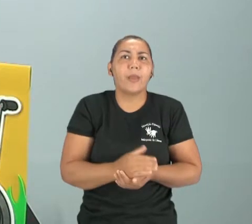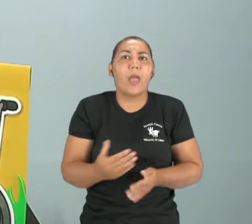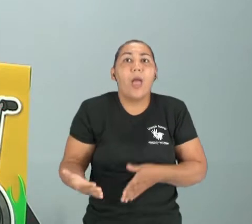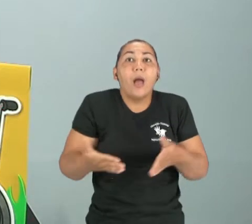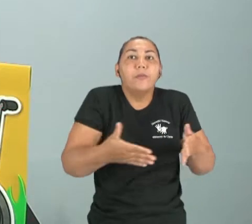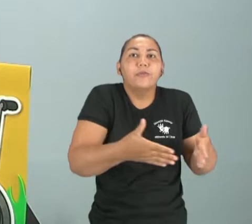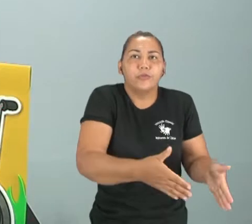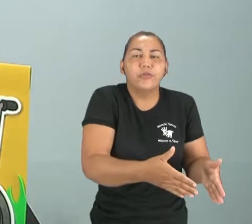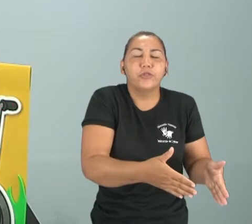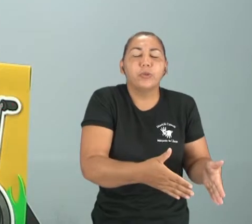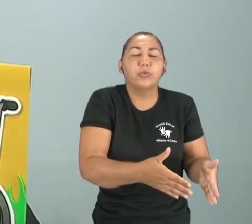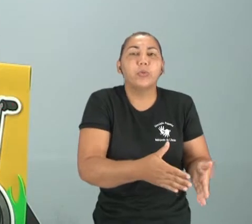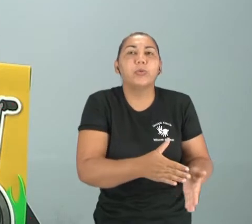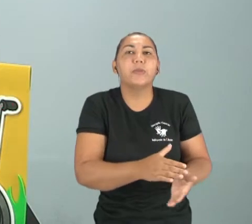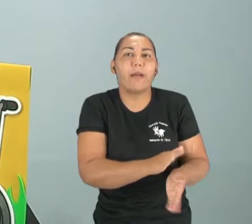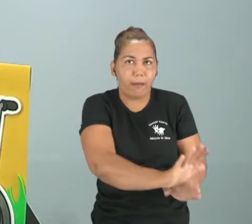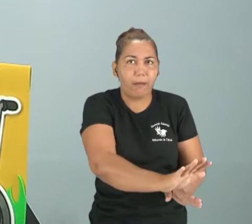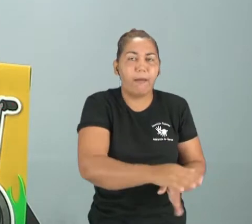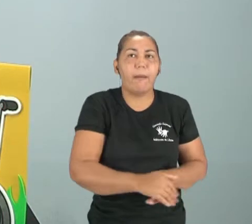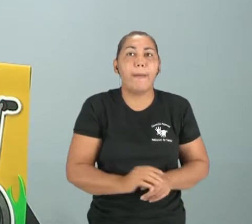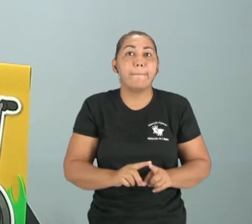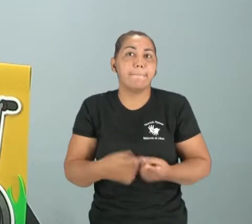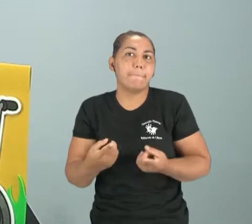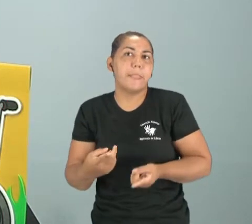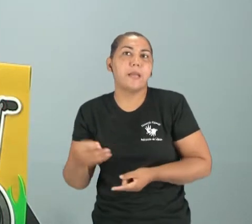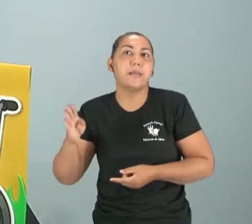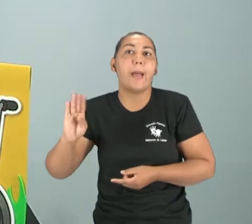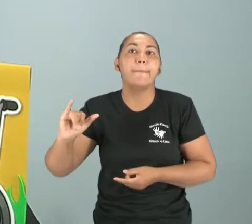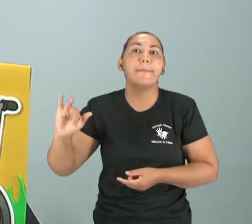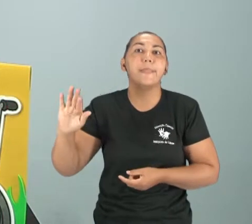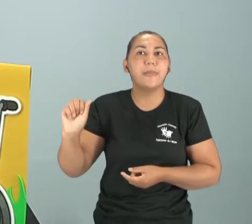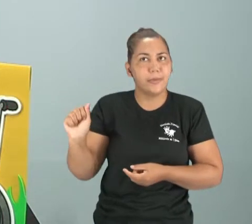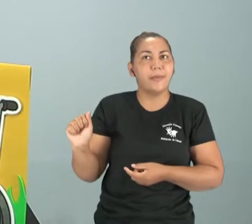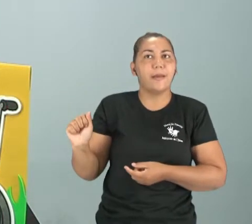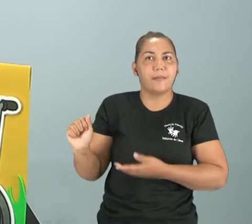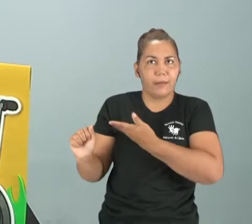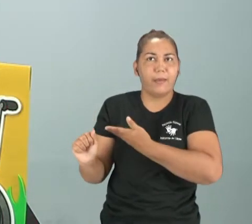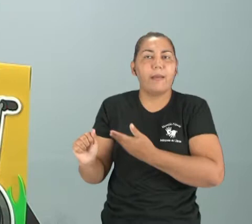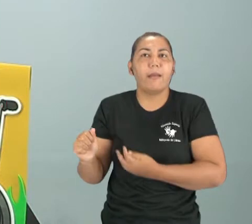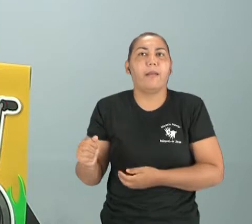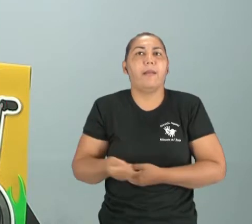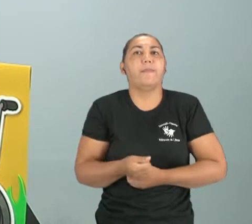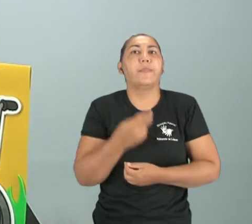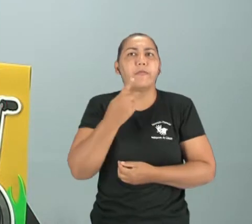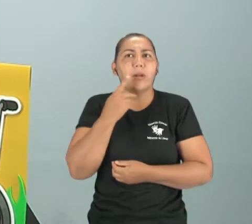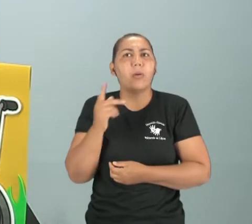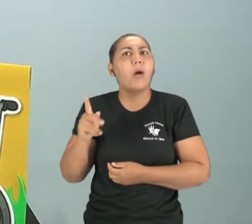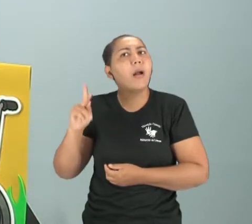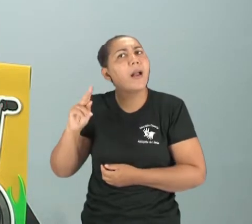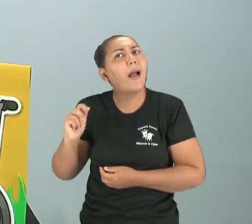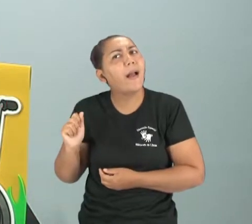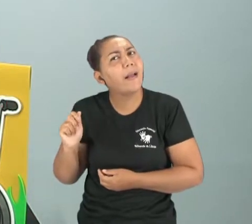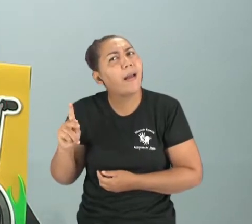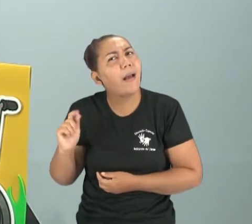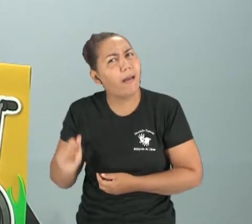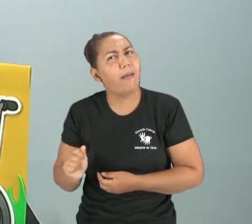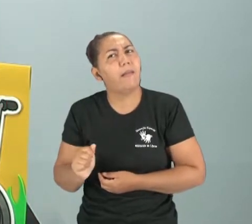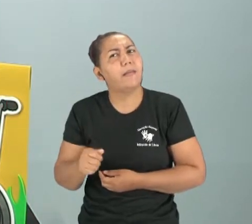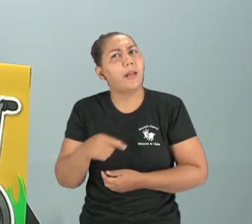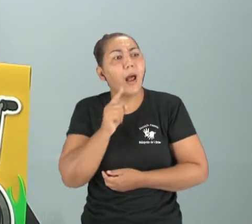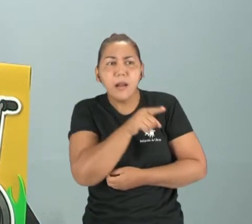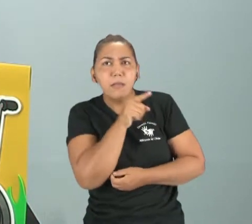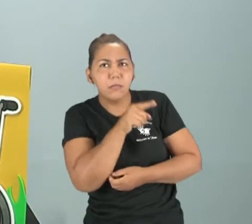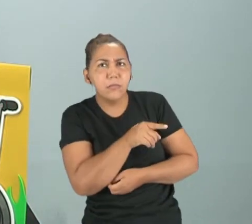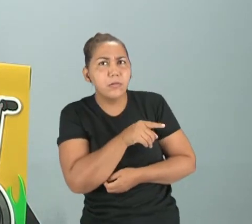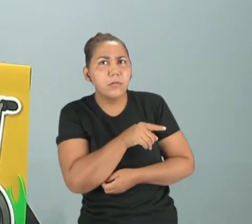falado para ele. A Bia falou, Kaká, nesse bairro, a Bia tá aqui, ó. Tinha falado, Kaká, naquele bairro, os